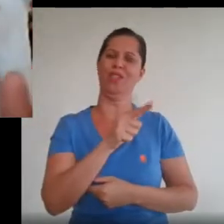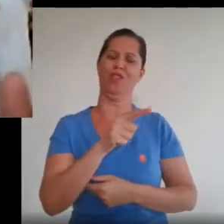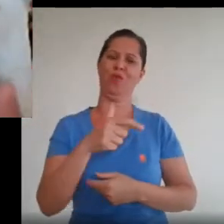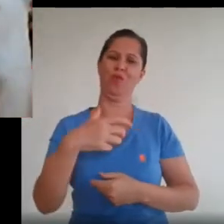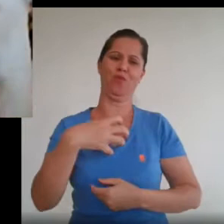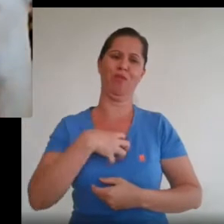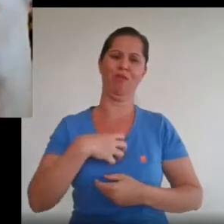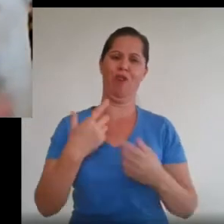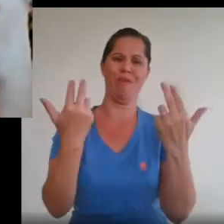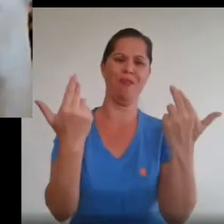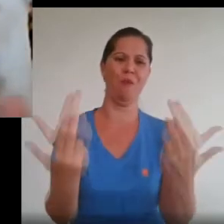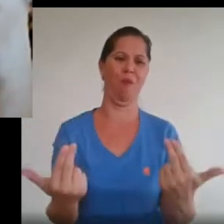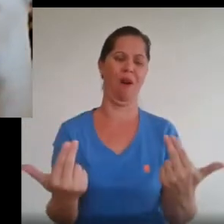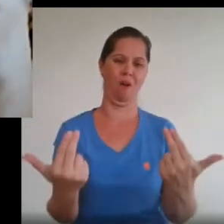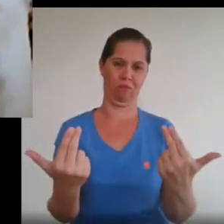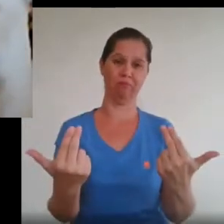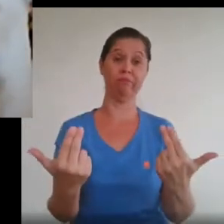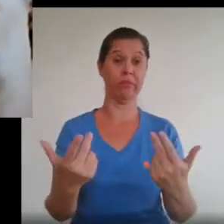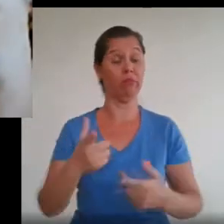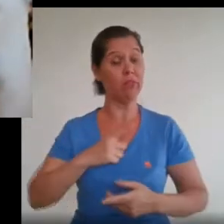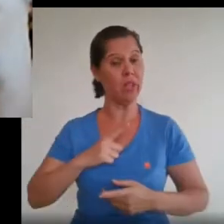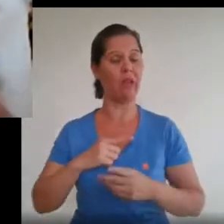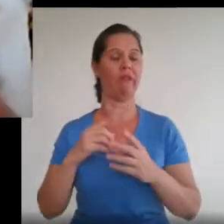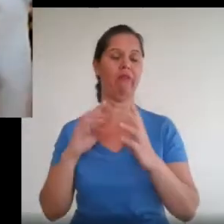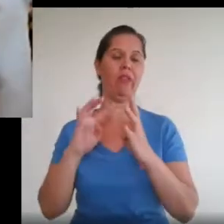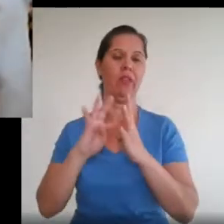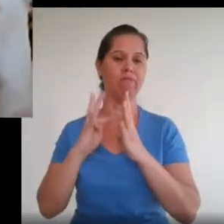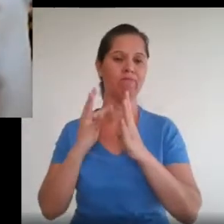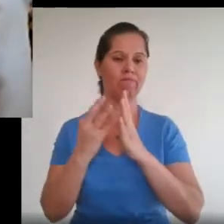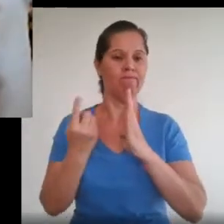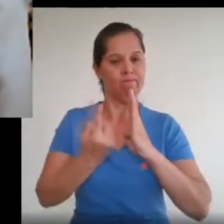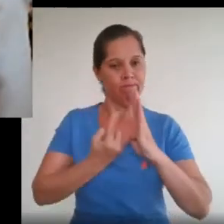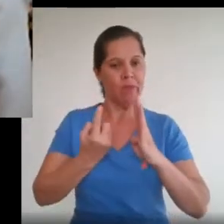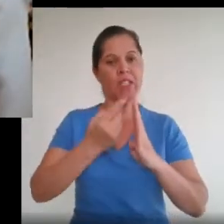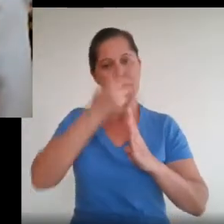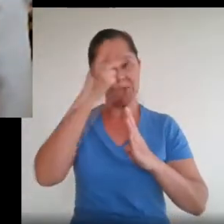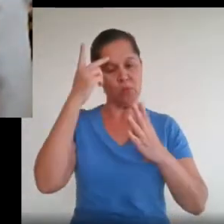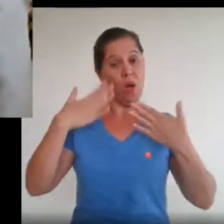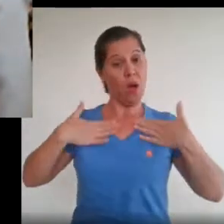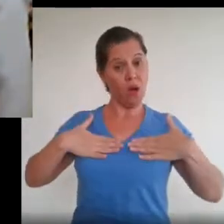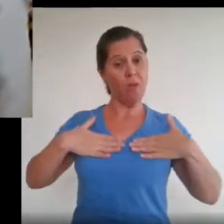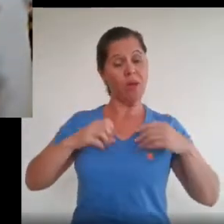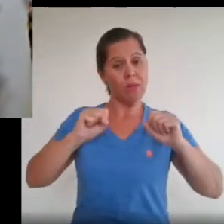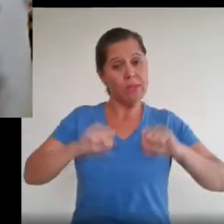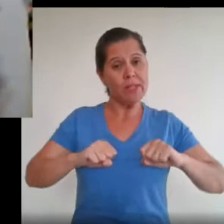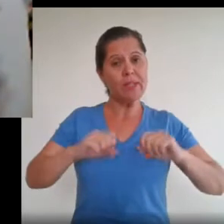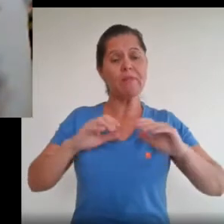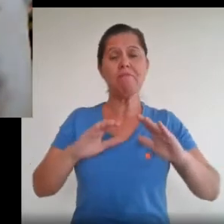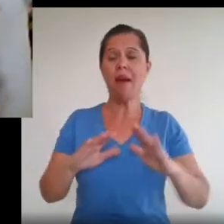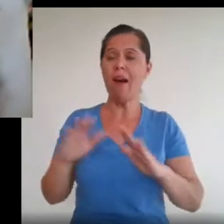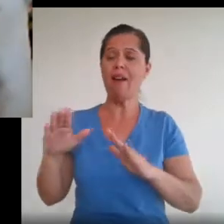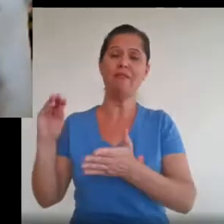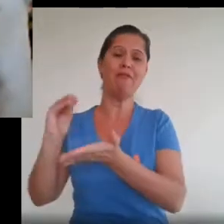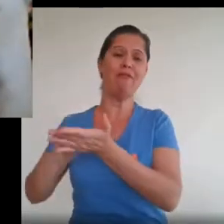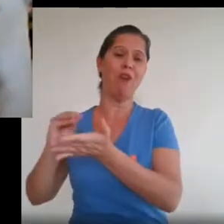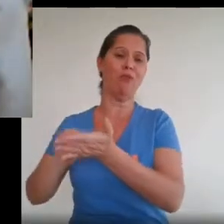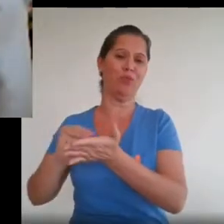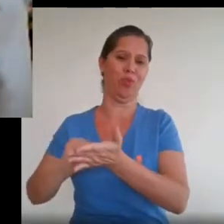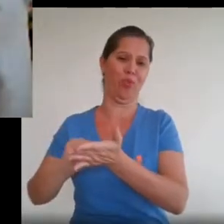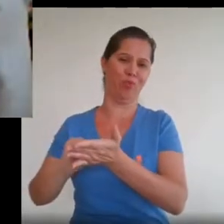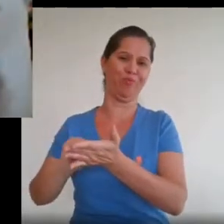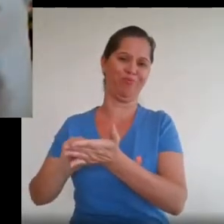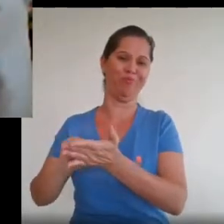então, cumpriram, a gente teve momentos de isolamento, as pessoas se acalmaram, e dá-lhe live, né, gente?